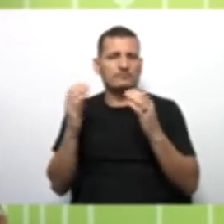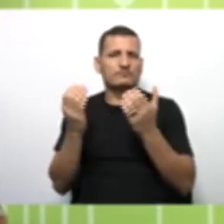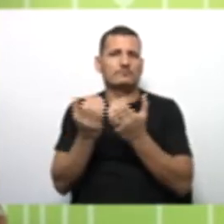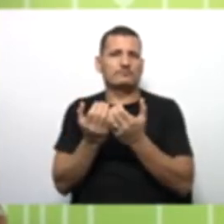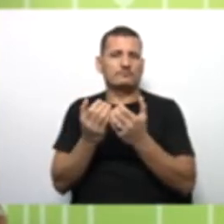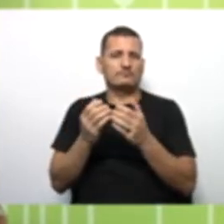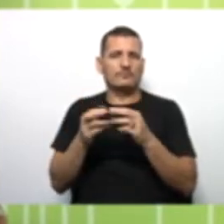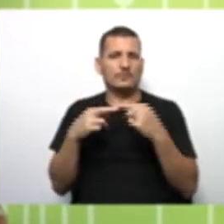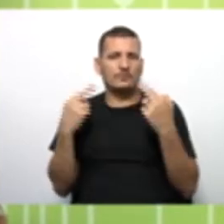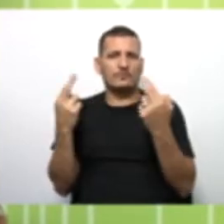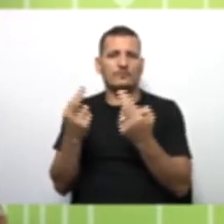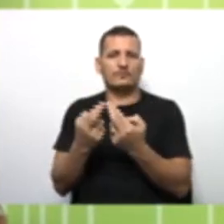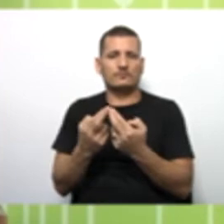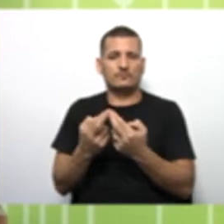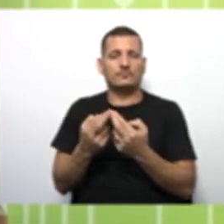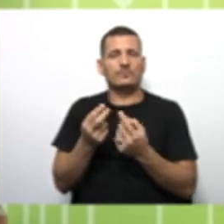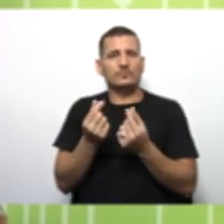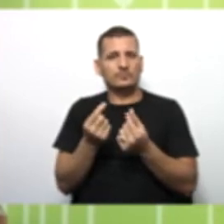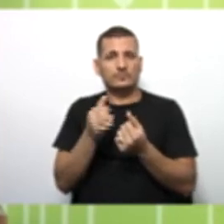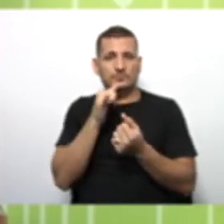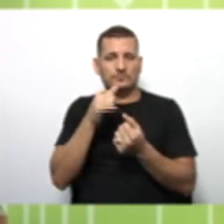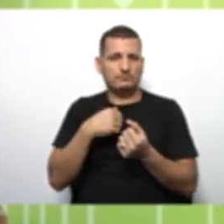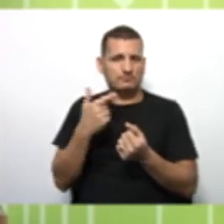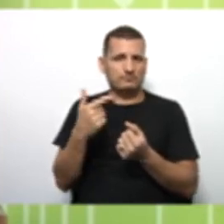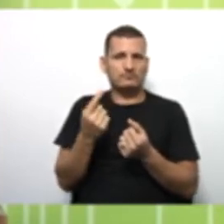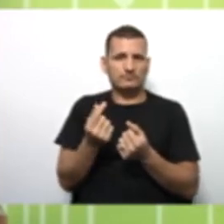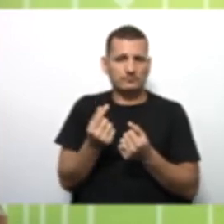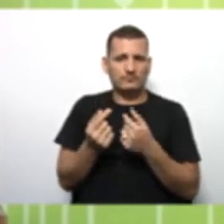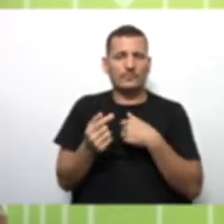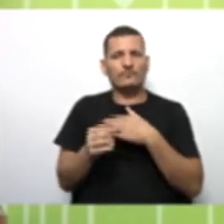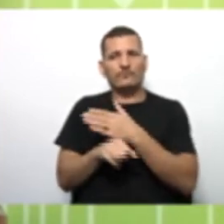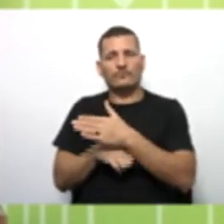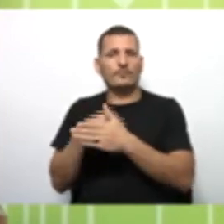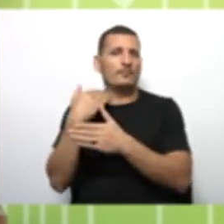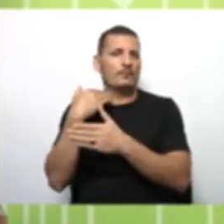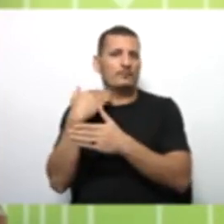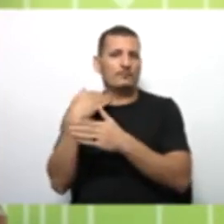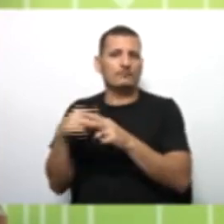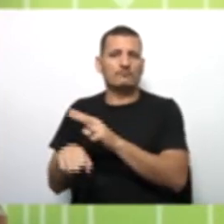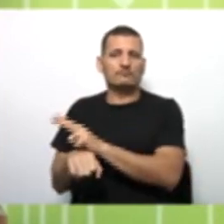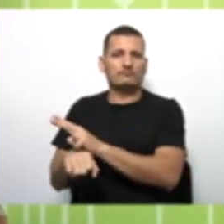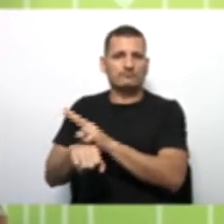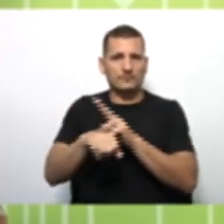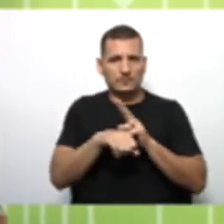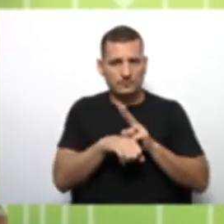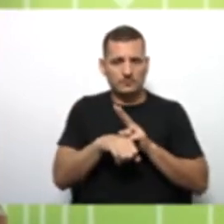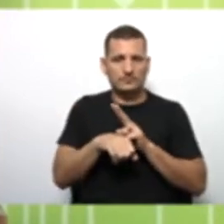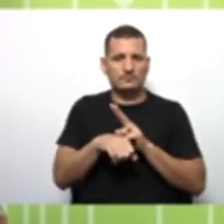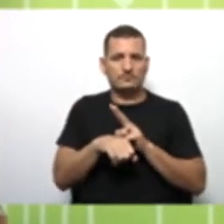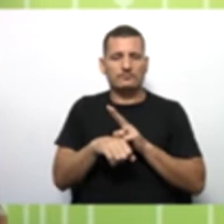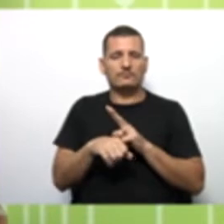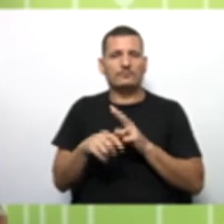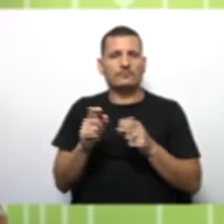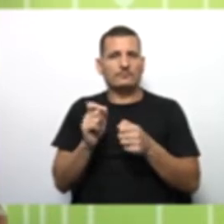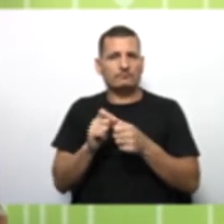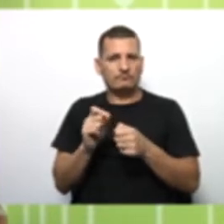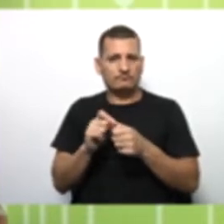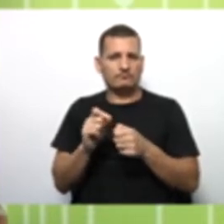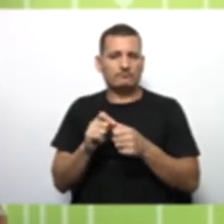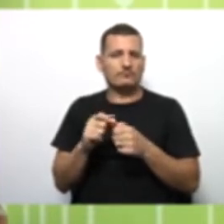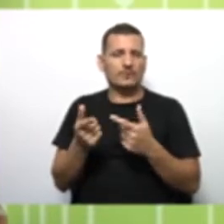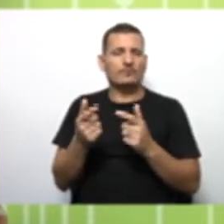forma mais simples. Se o meu engenheiro agrônomo não consegue trabalhar de forma eficiente com aquele solo, eu posso qualificar